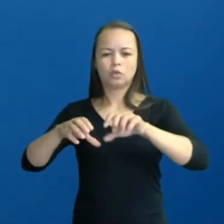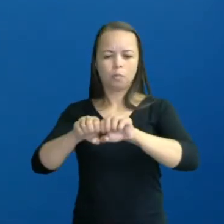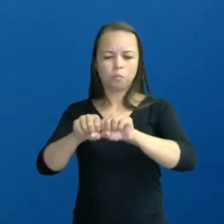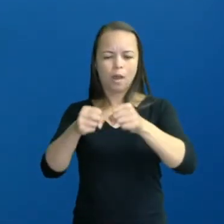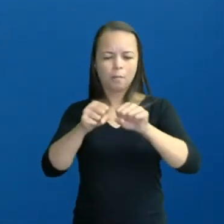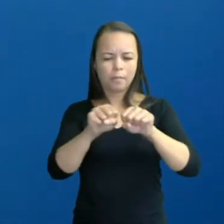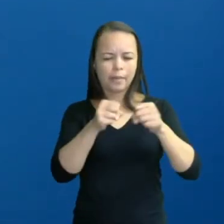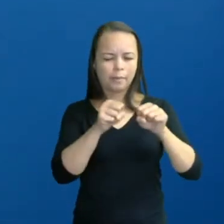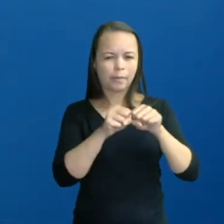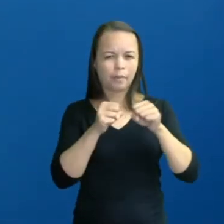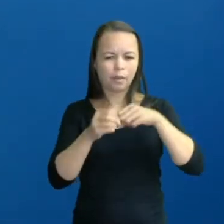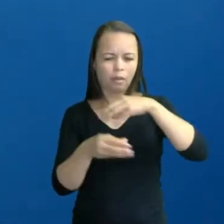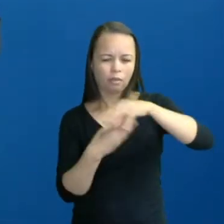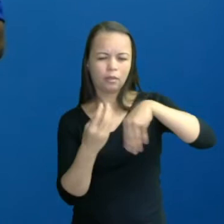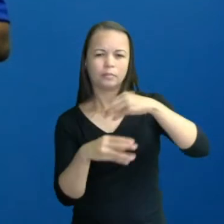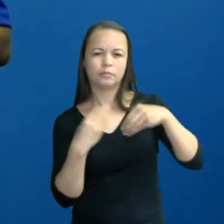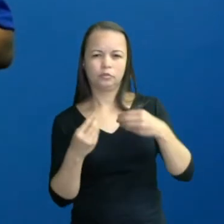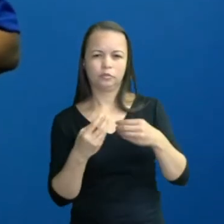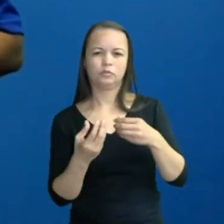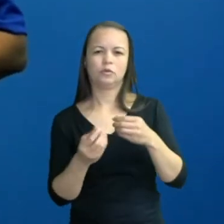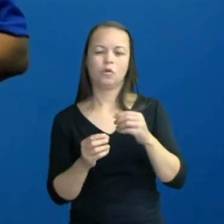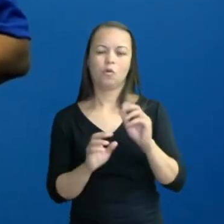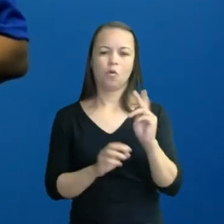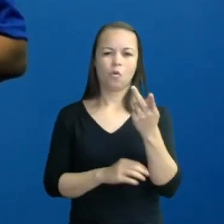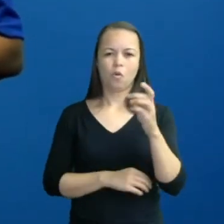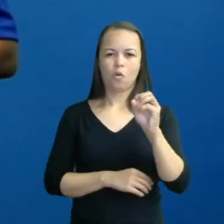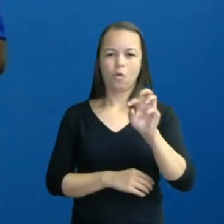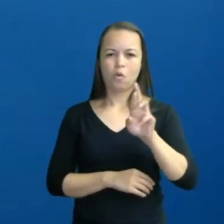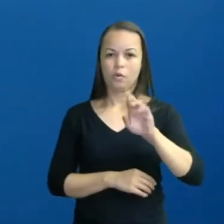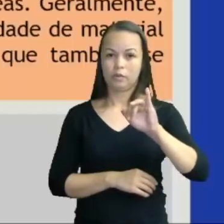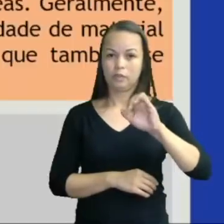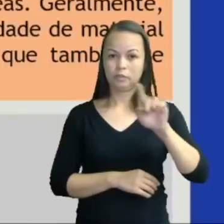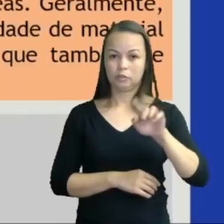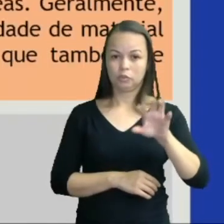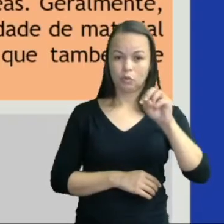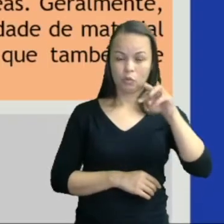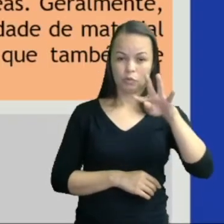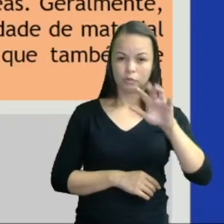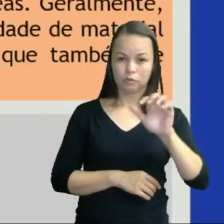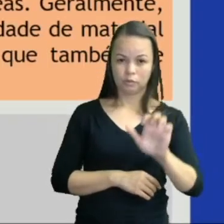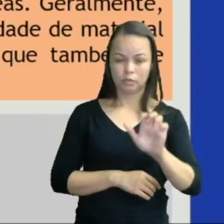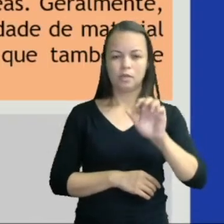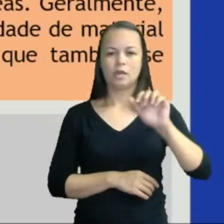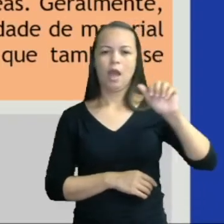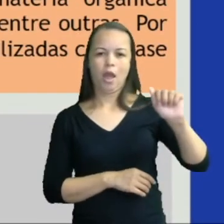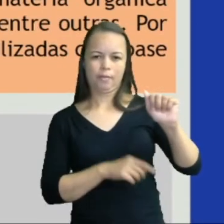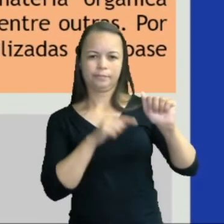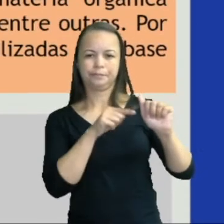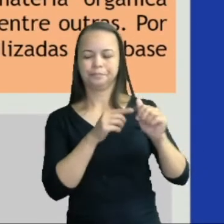se mistura, que aí é o horizonte A. Agora vamos aprender o B e o C? Vamos lá.